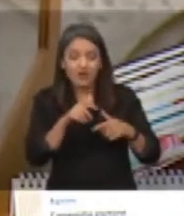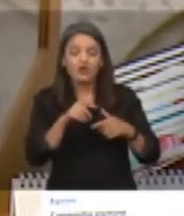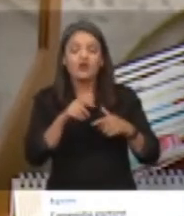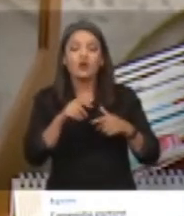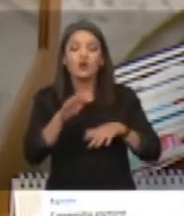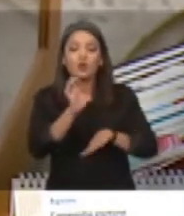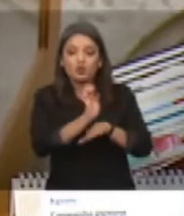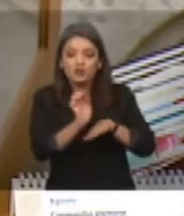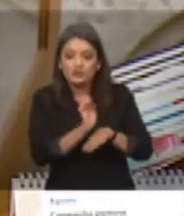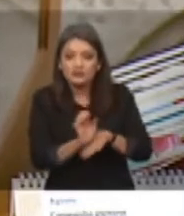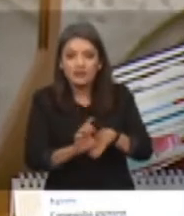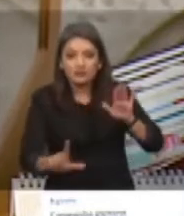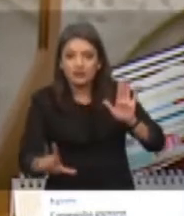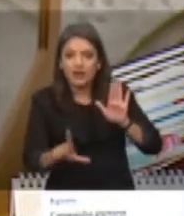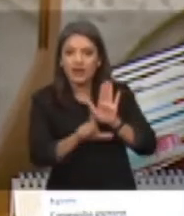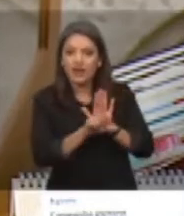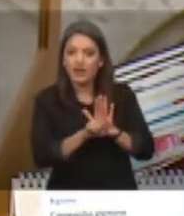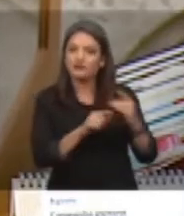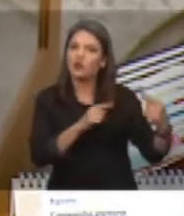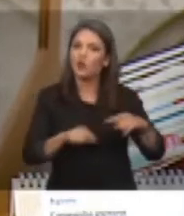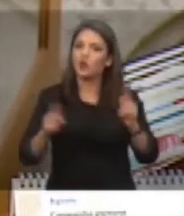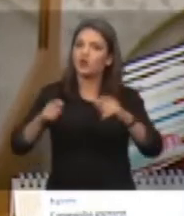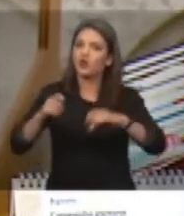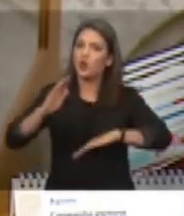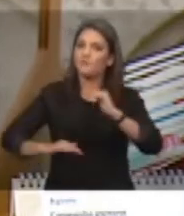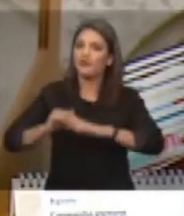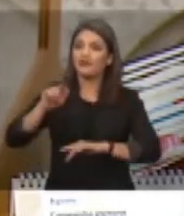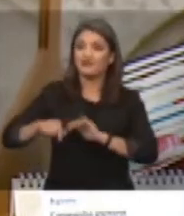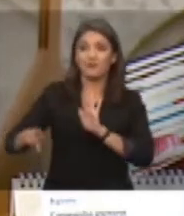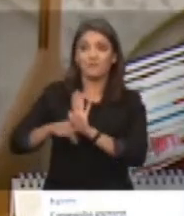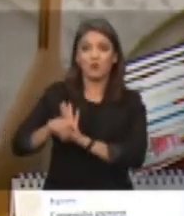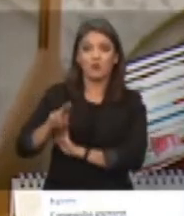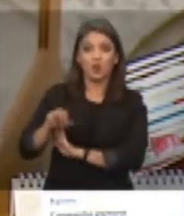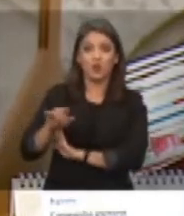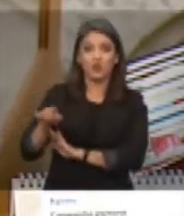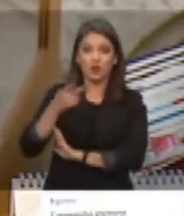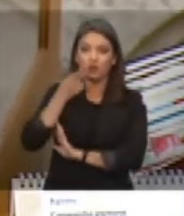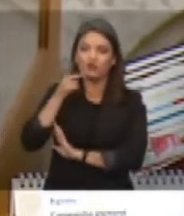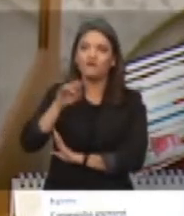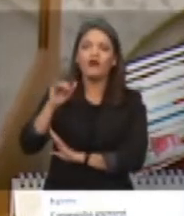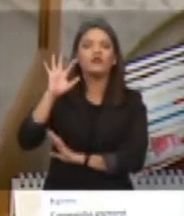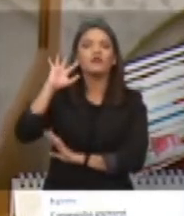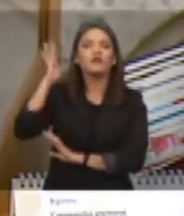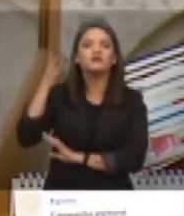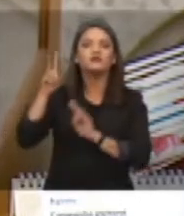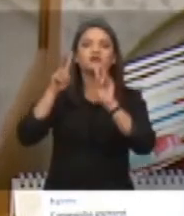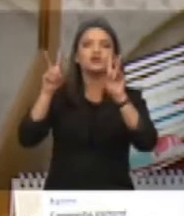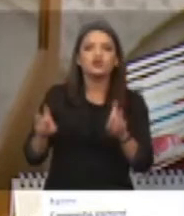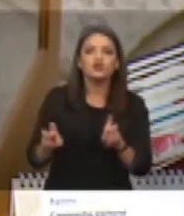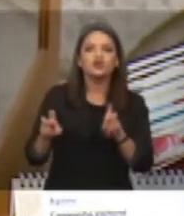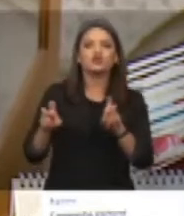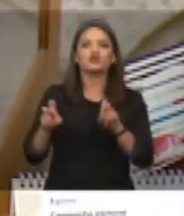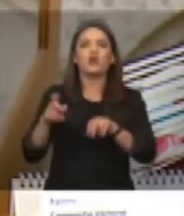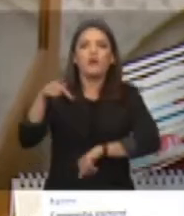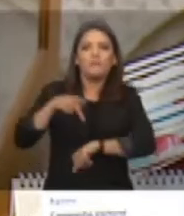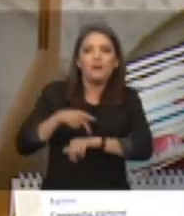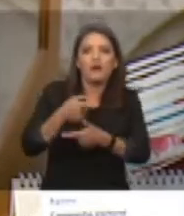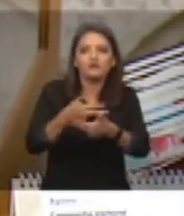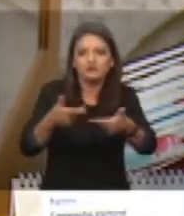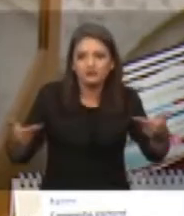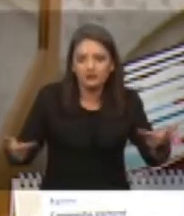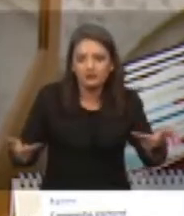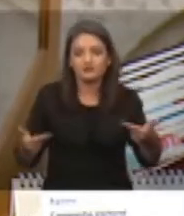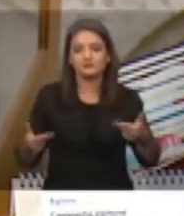dos estados viola a competência privativa da União para dispor sobre recursos minerais, nos termos do artigo 22,